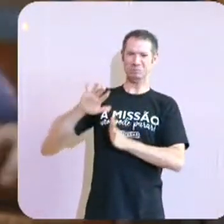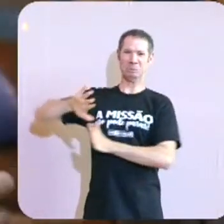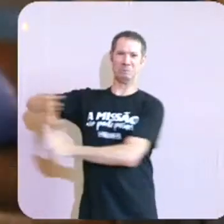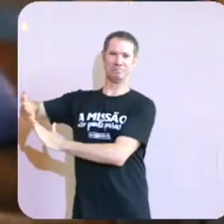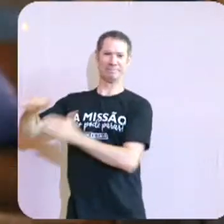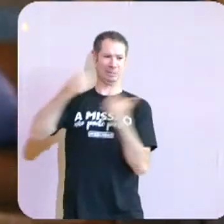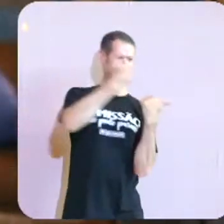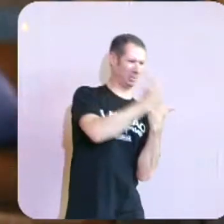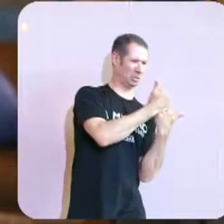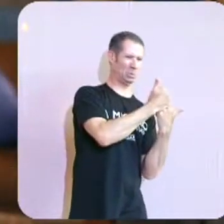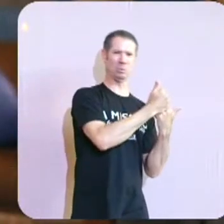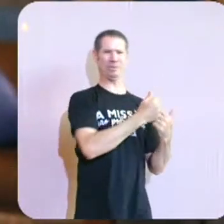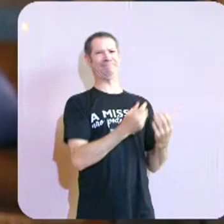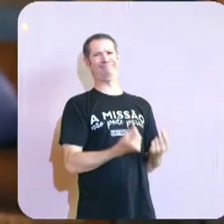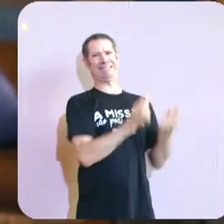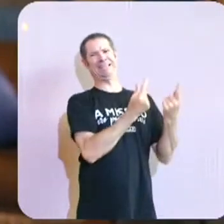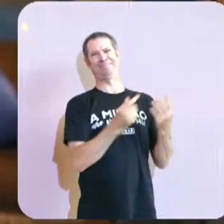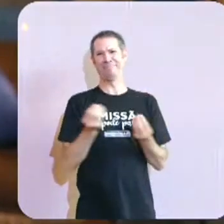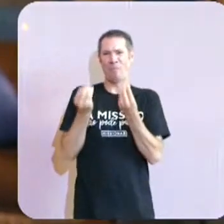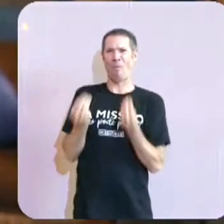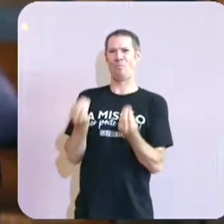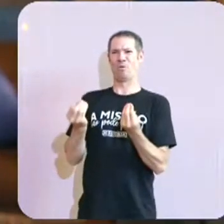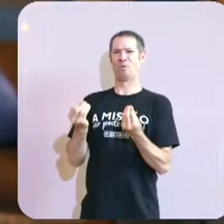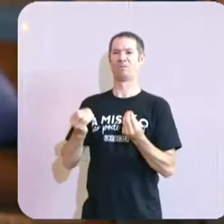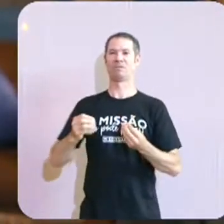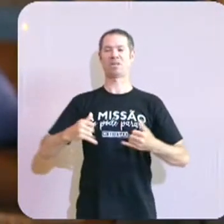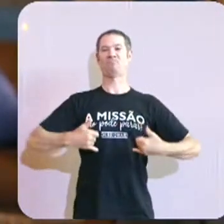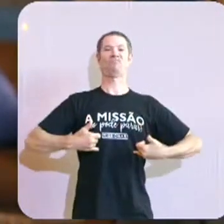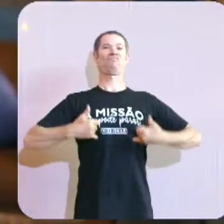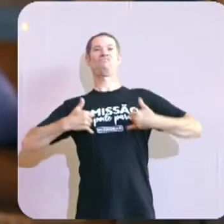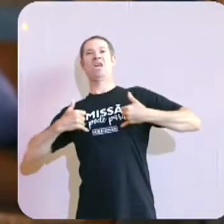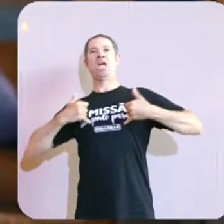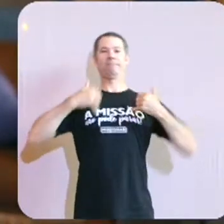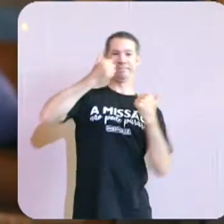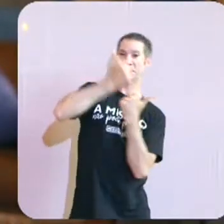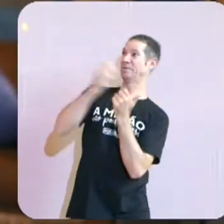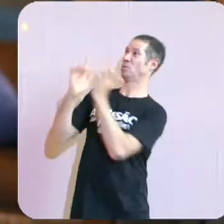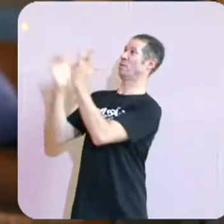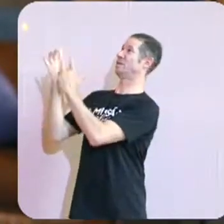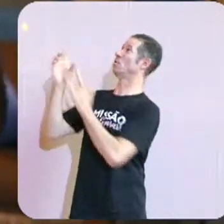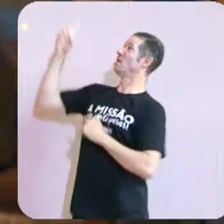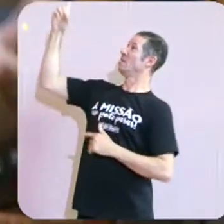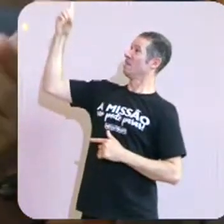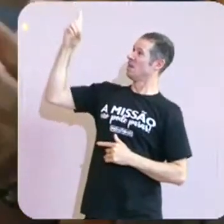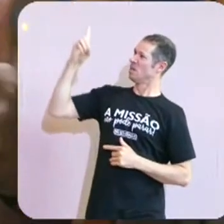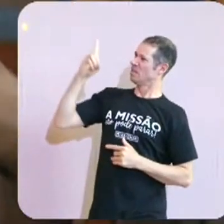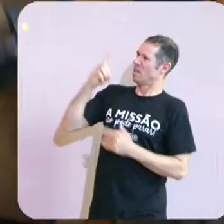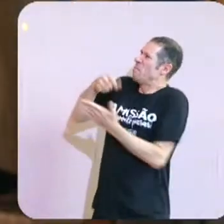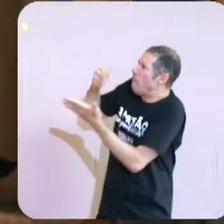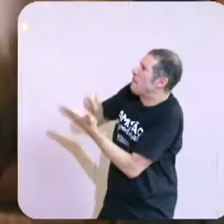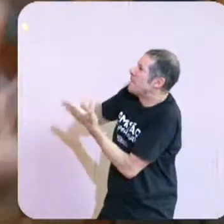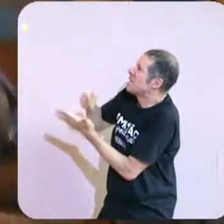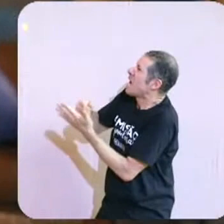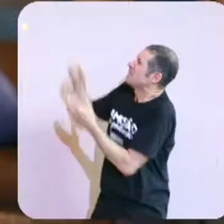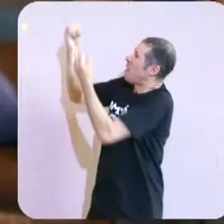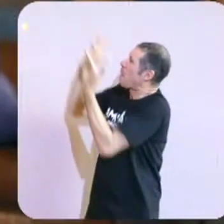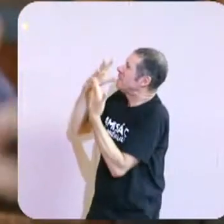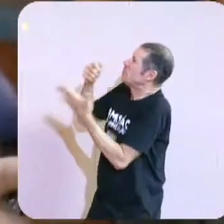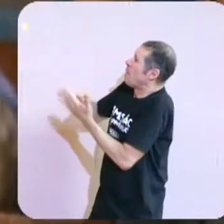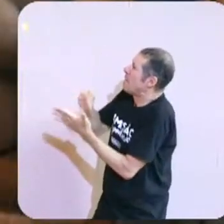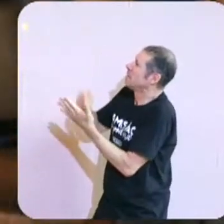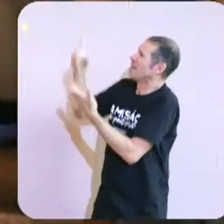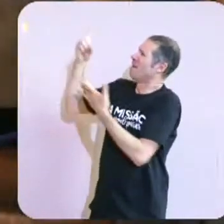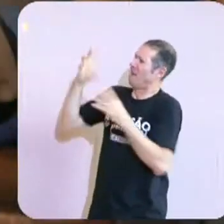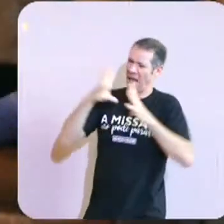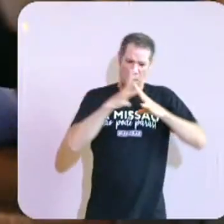a palavra de Deus do centro e coloca o nosso ego no lugar. É como se Deus tivesse a obrigação de nos abençoar, de